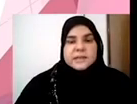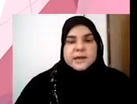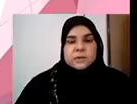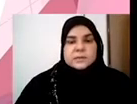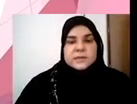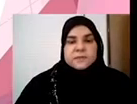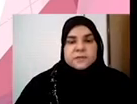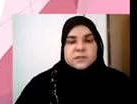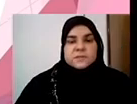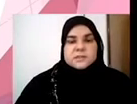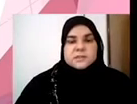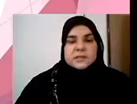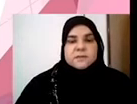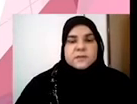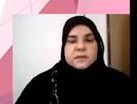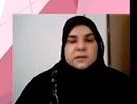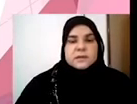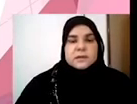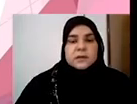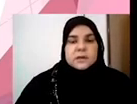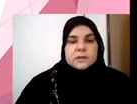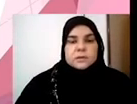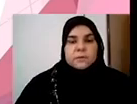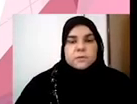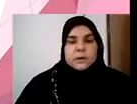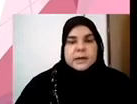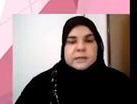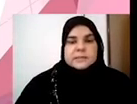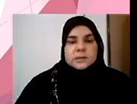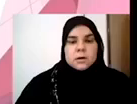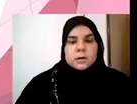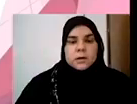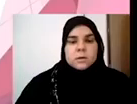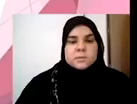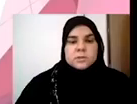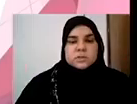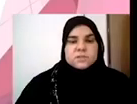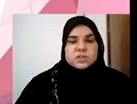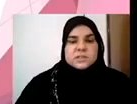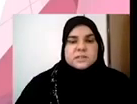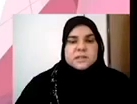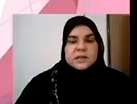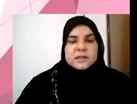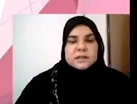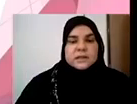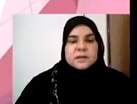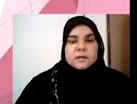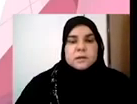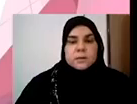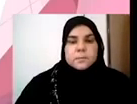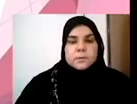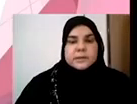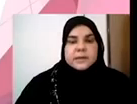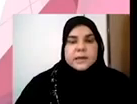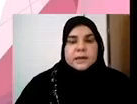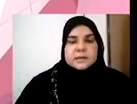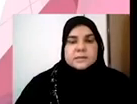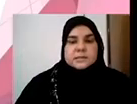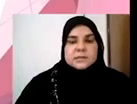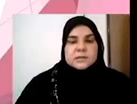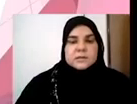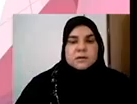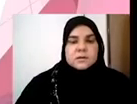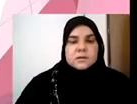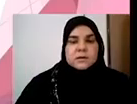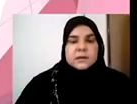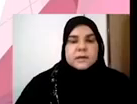23 zeros, né? Fica difícil escrever aqui. Então, eu vou colocar assim, ó, que é como se eu dividisse ele por